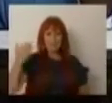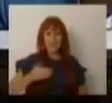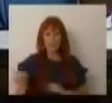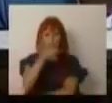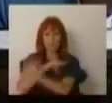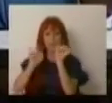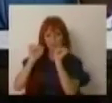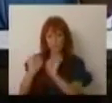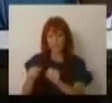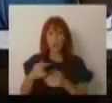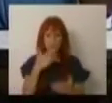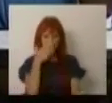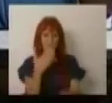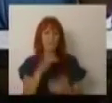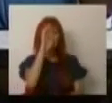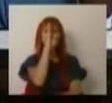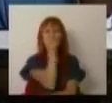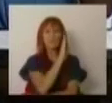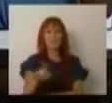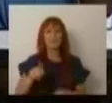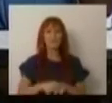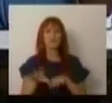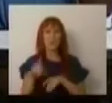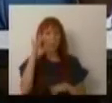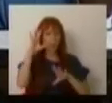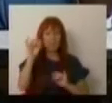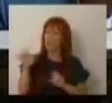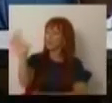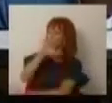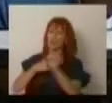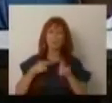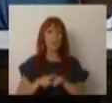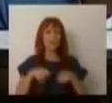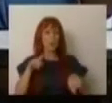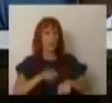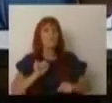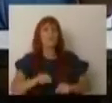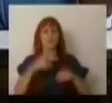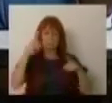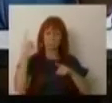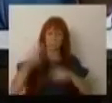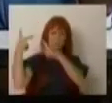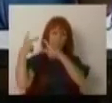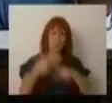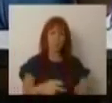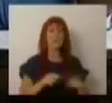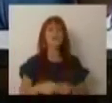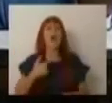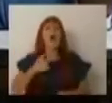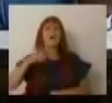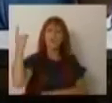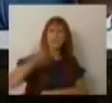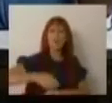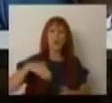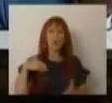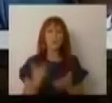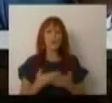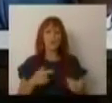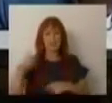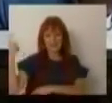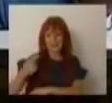comunitário. E estamos perante a concretização da obsessão europeia dos nossos tempos, que é a austeridade. E o que se pretende impor com